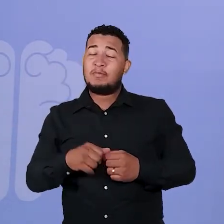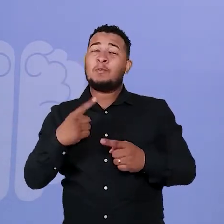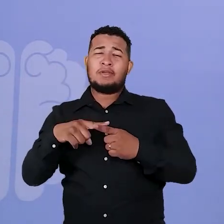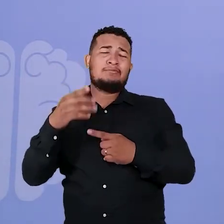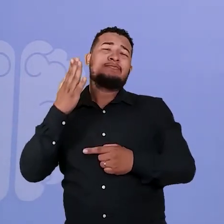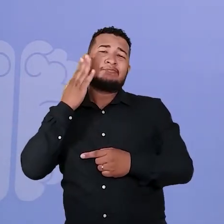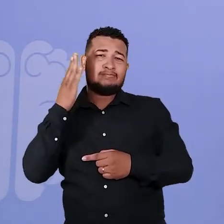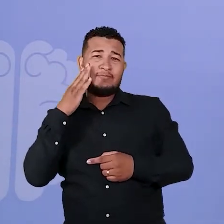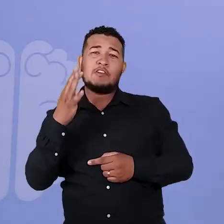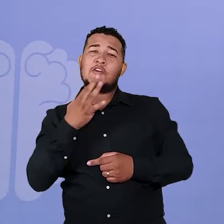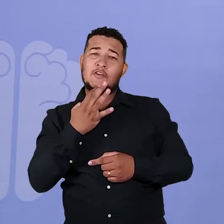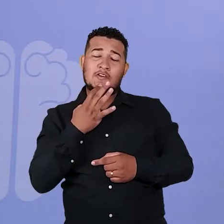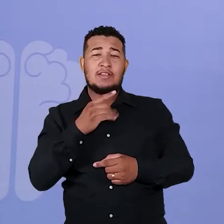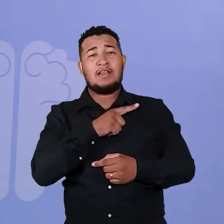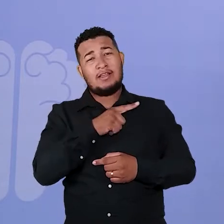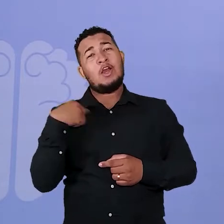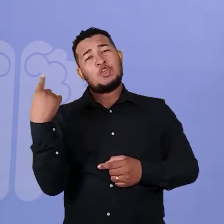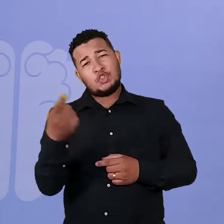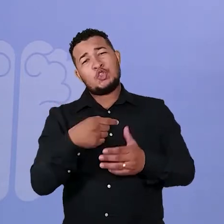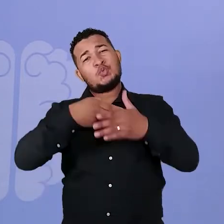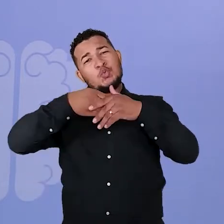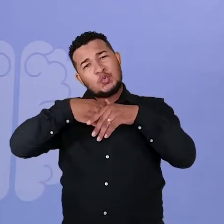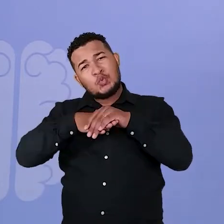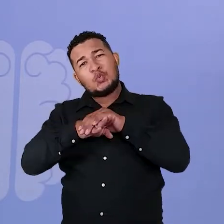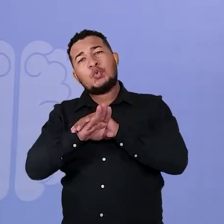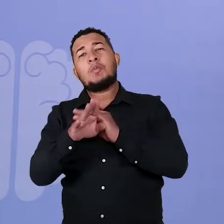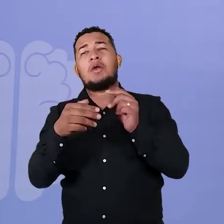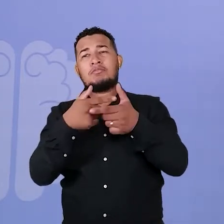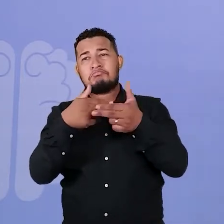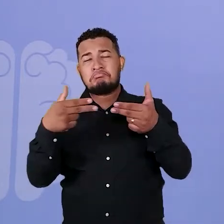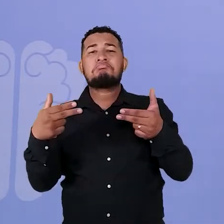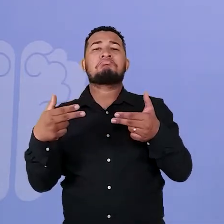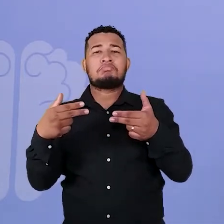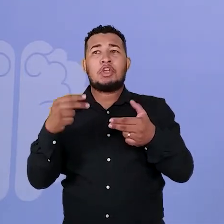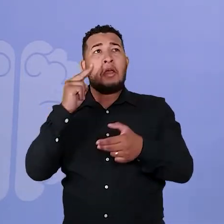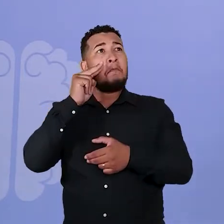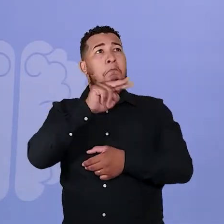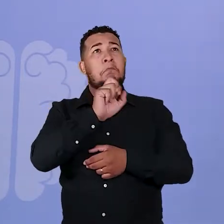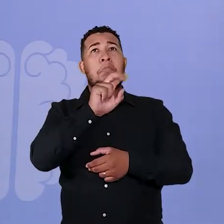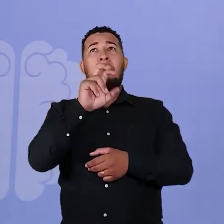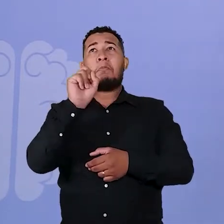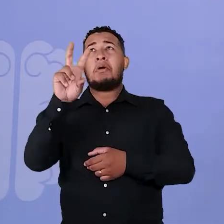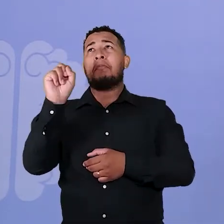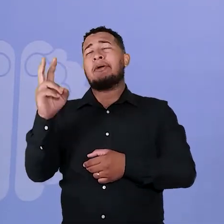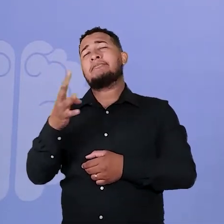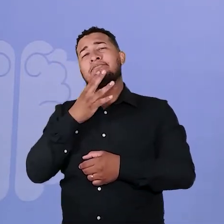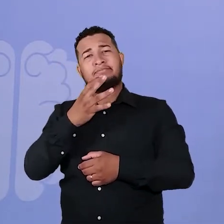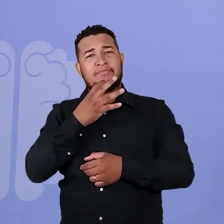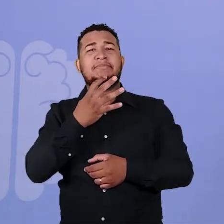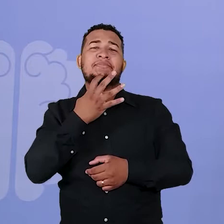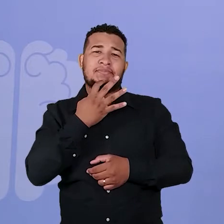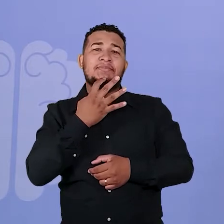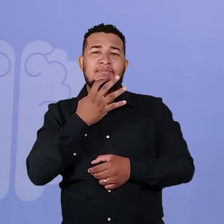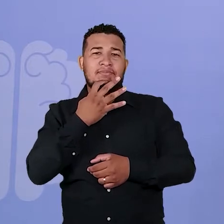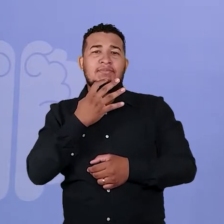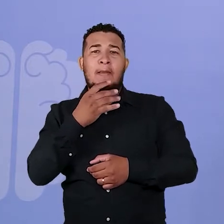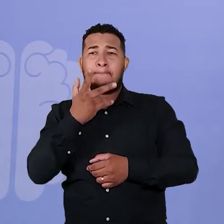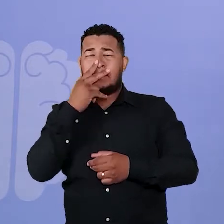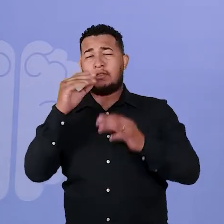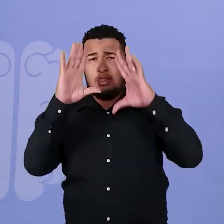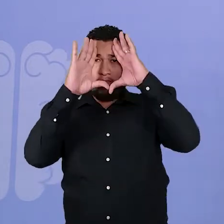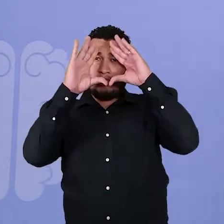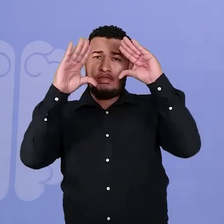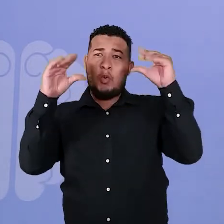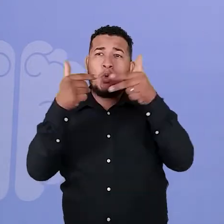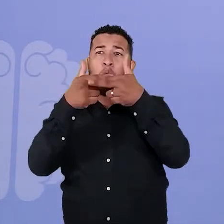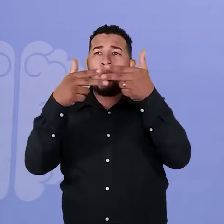porque, convenhamos, a gente está bastante acostumado com o mundo ao nosso redor. A gente está